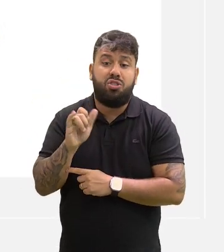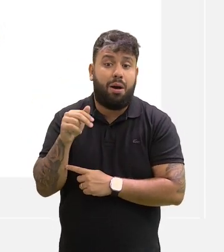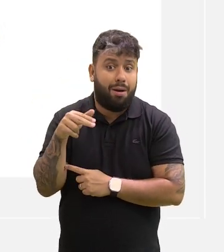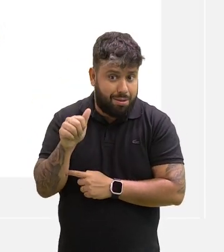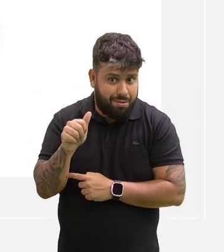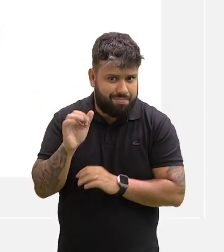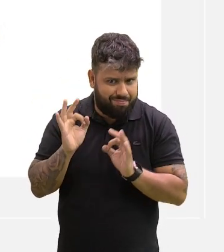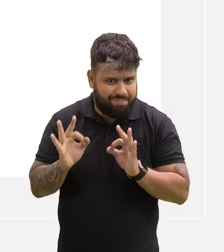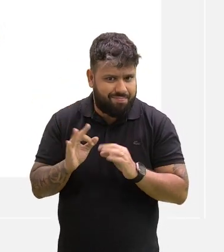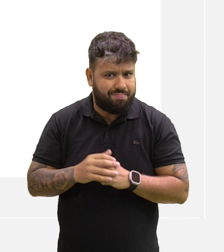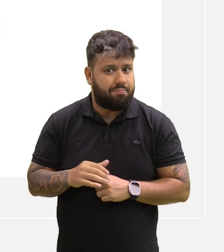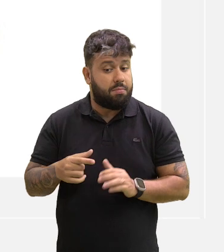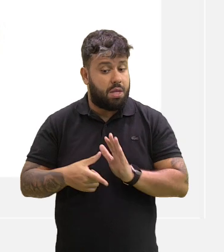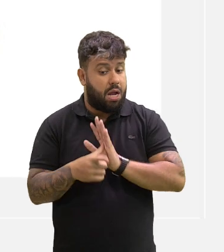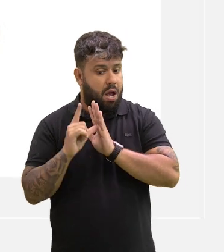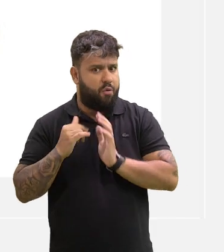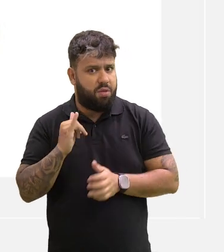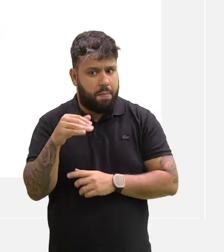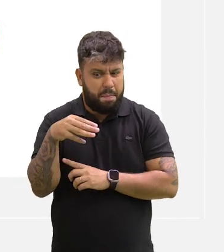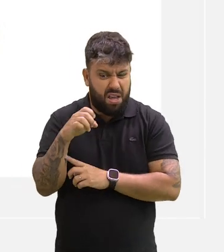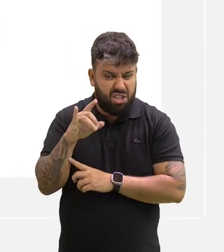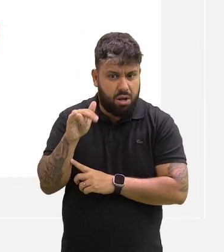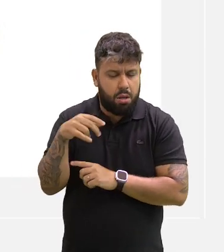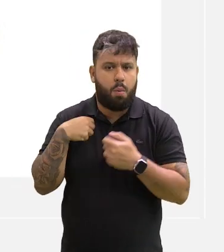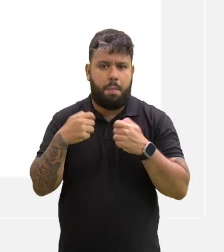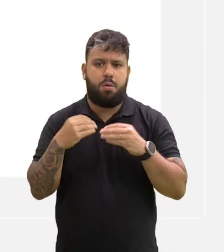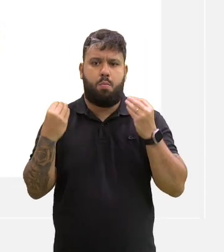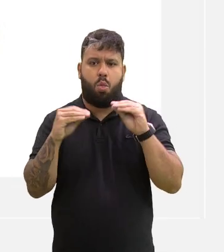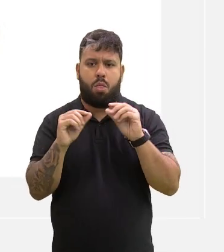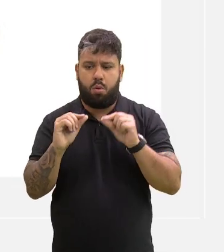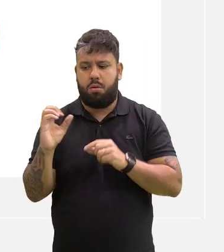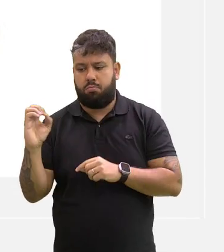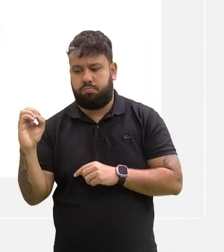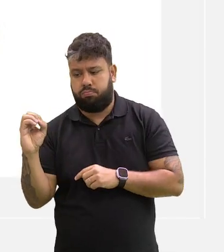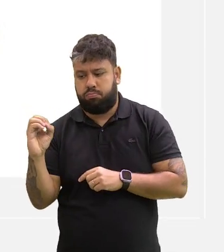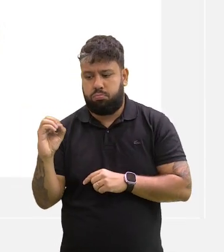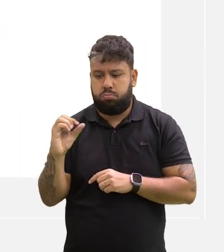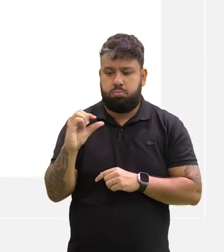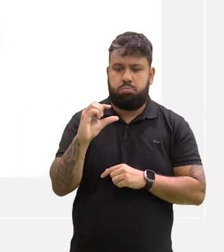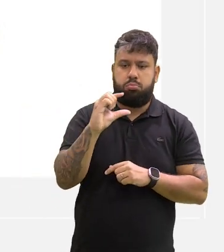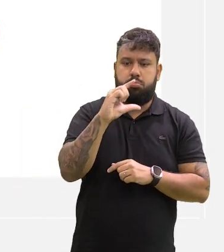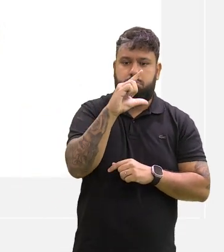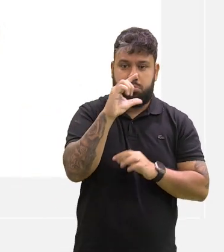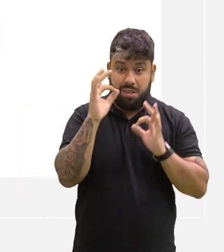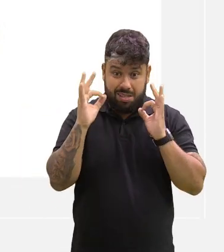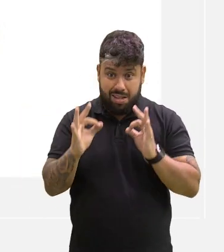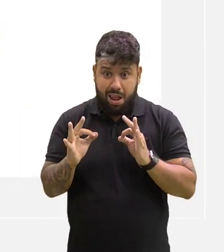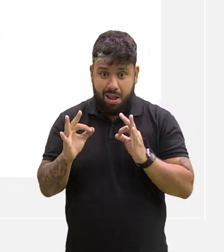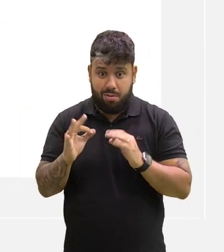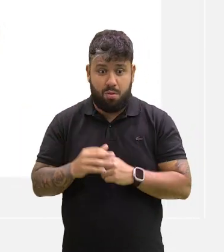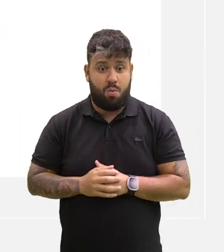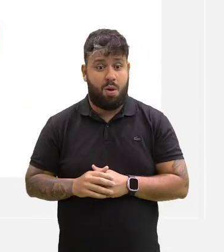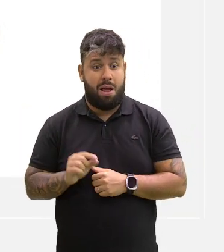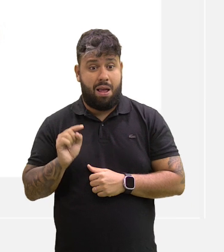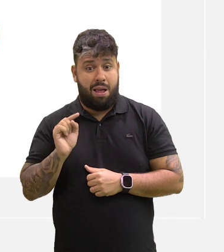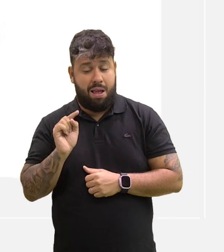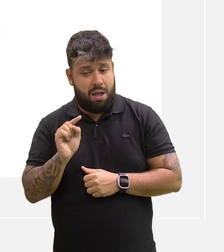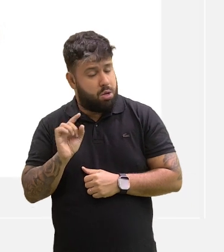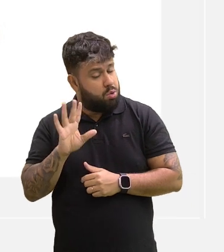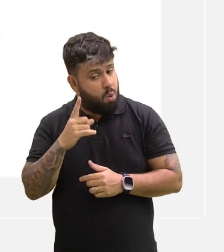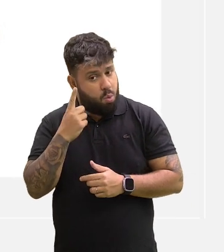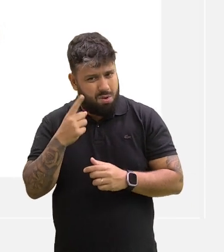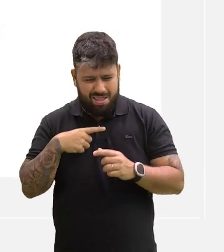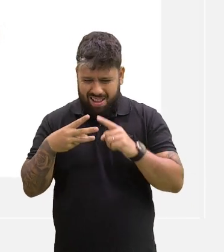E eu falei agora há pouco que a mediana eu preciso colocar os dados em rol. Das 3 medidas de centralidade, a única que exige a